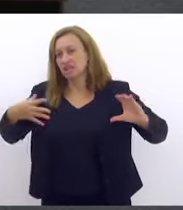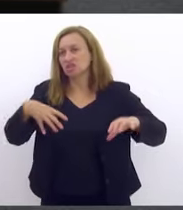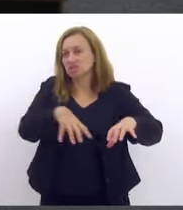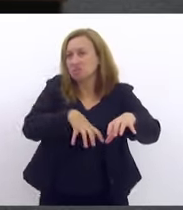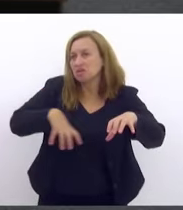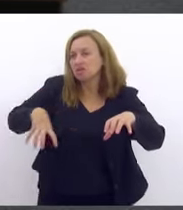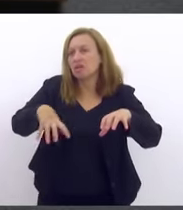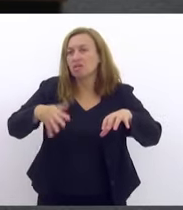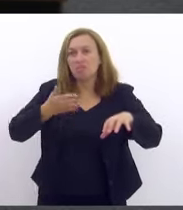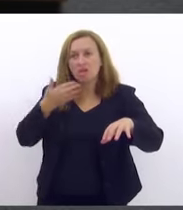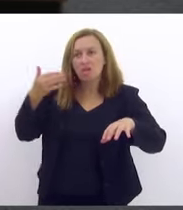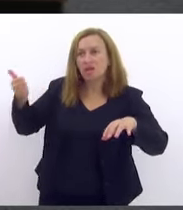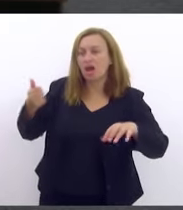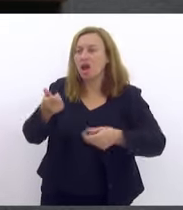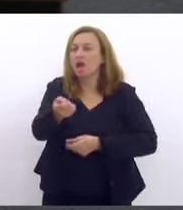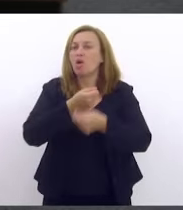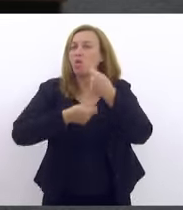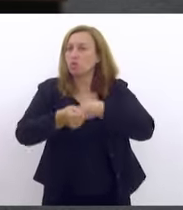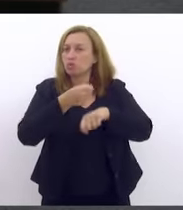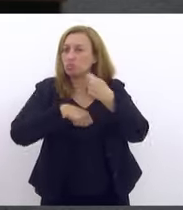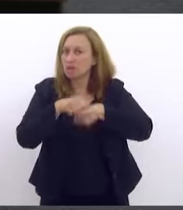integrar economias.